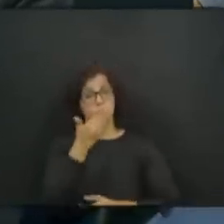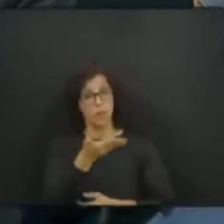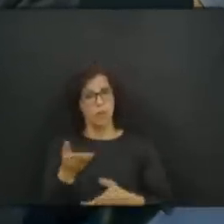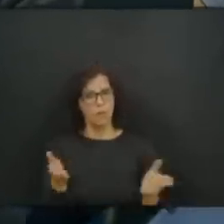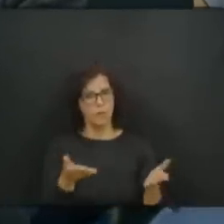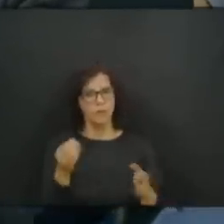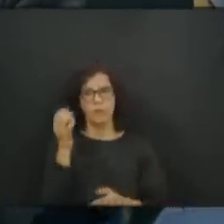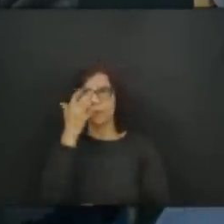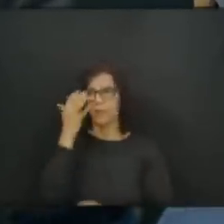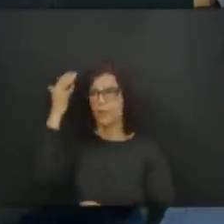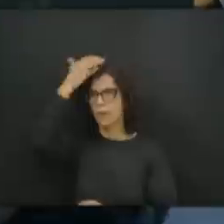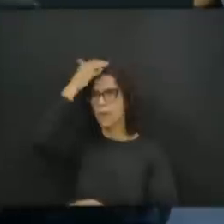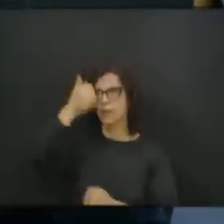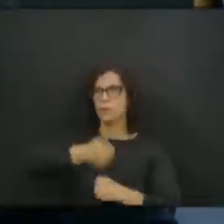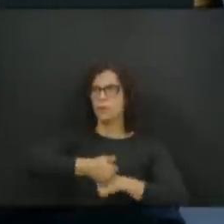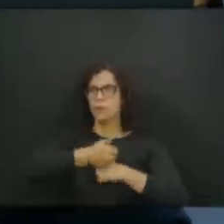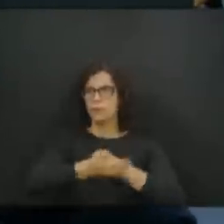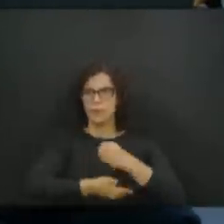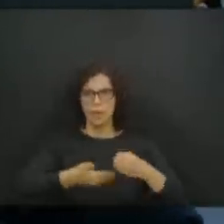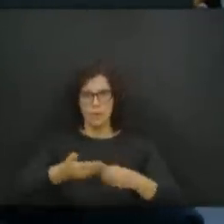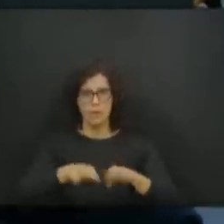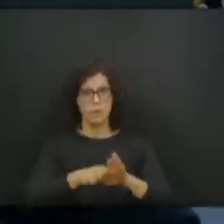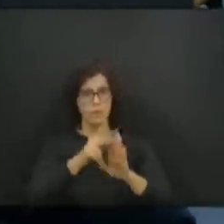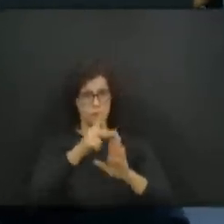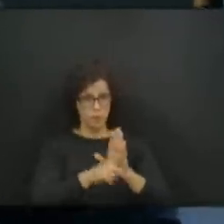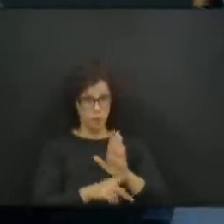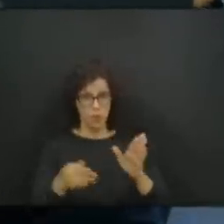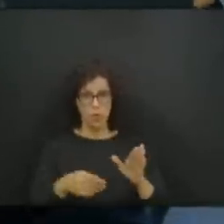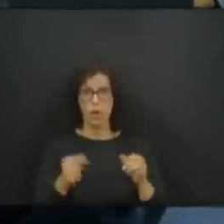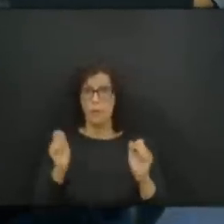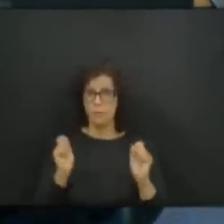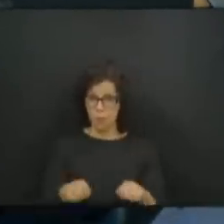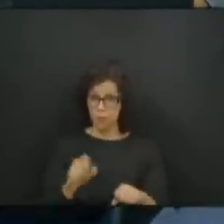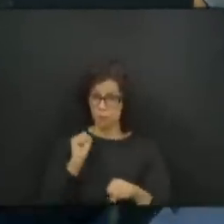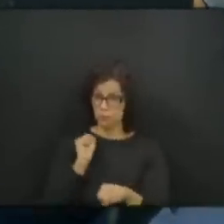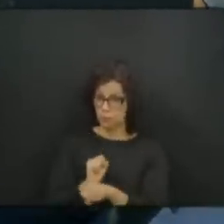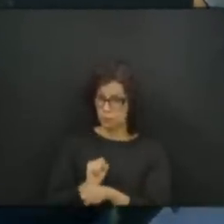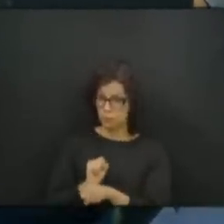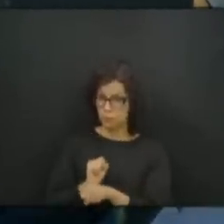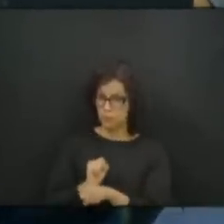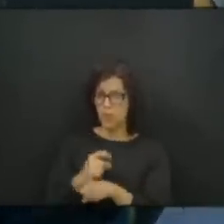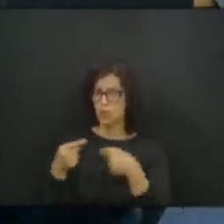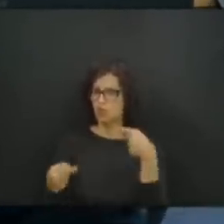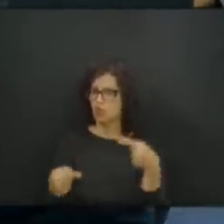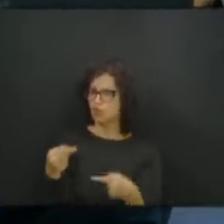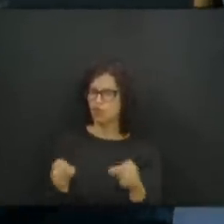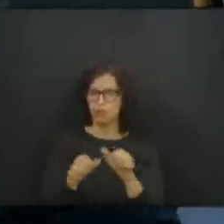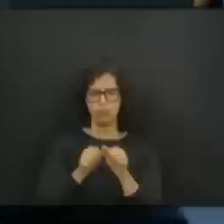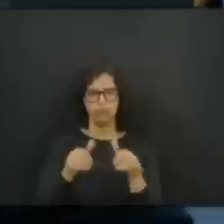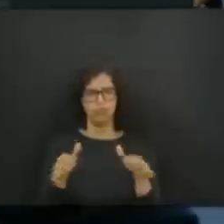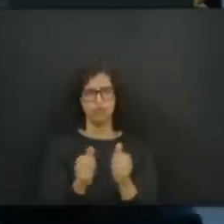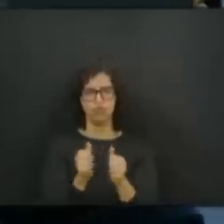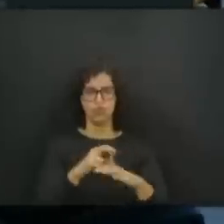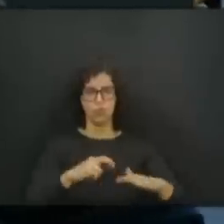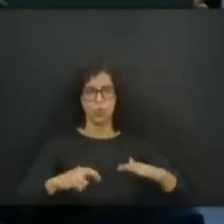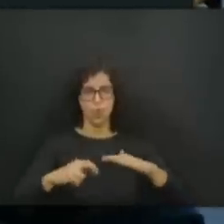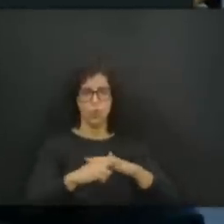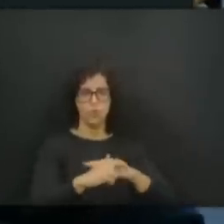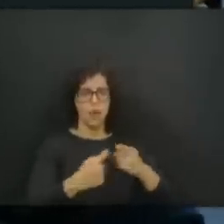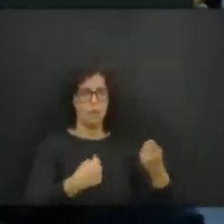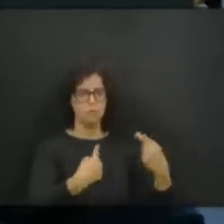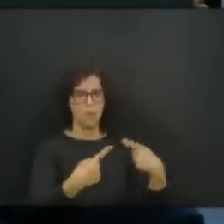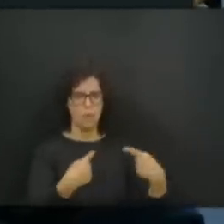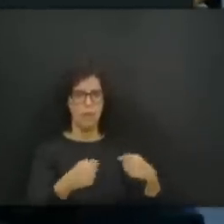pedido Deputado Marcel líder do governo que esse projeto possa ser amplamente discutido com os conselheiros